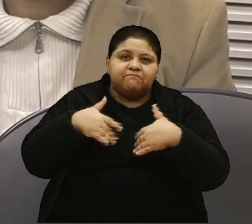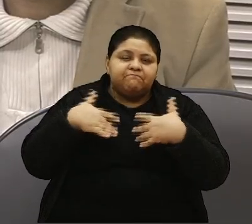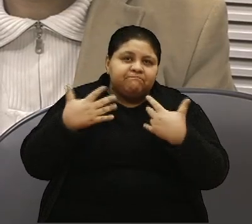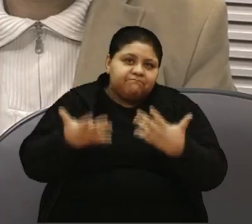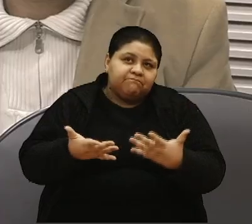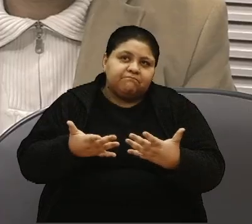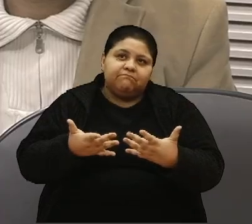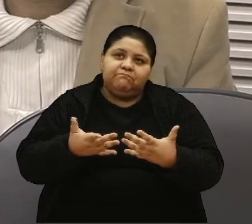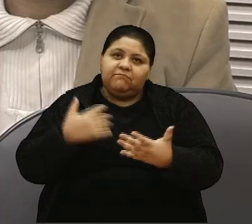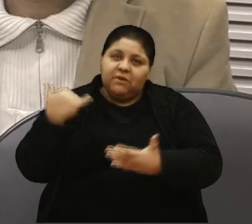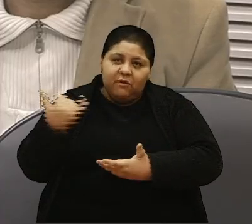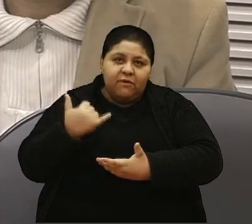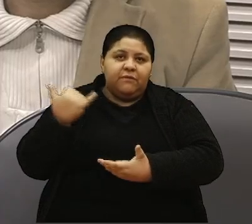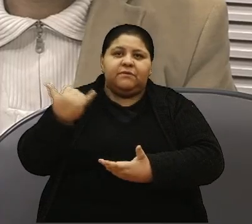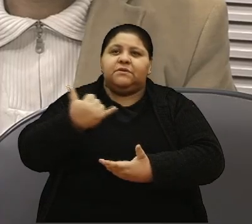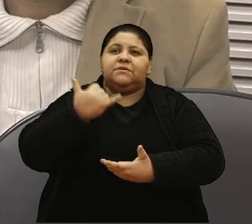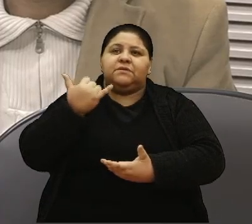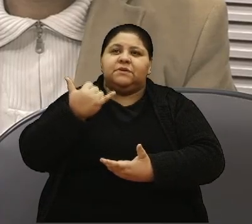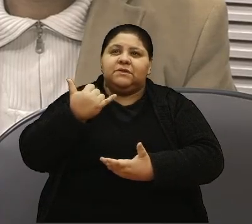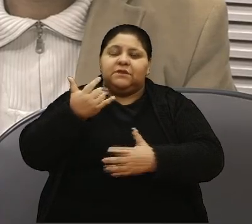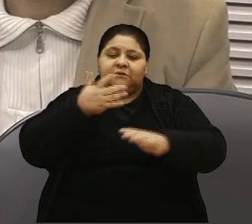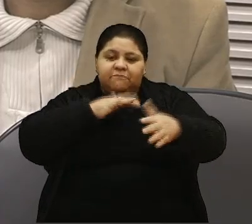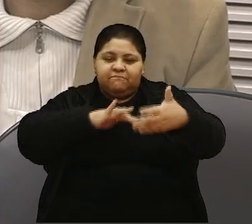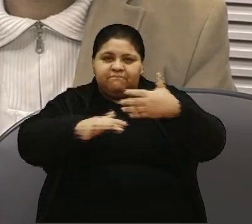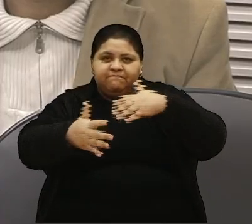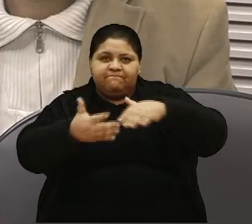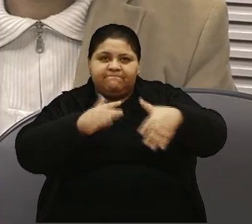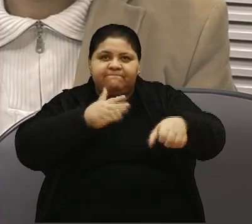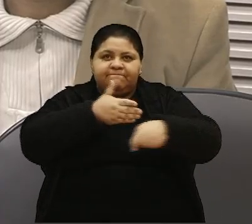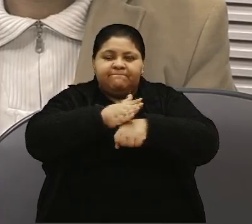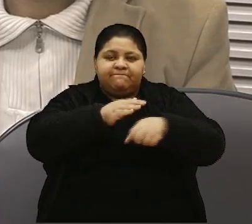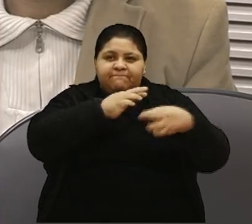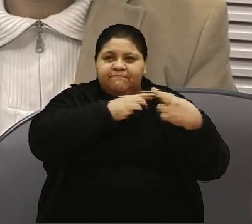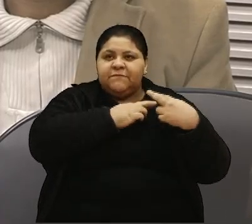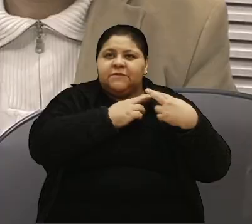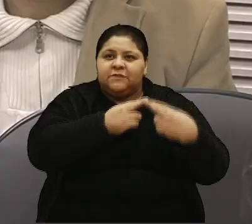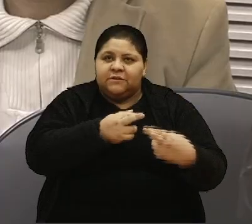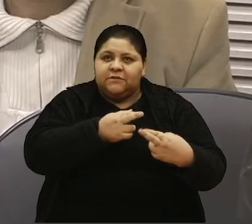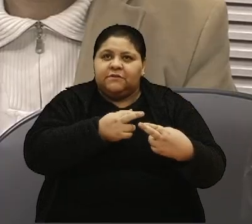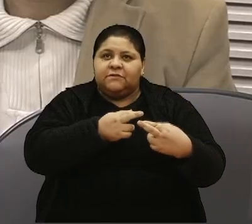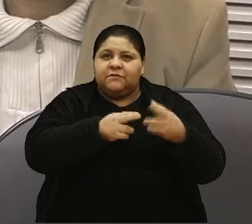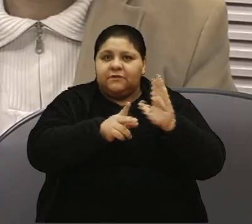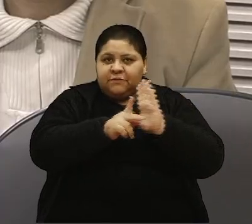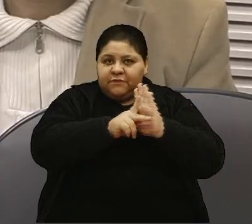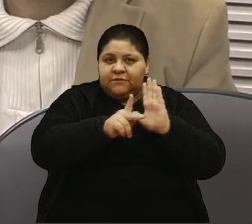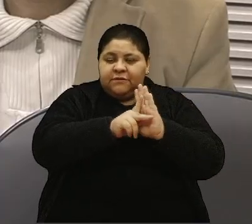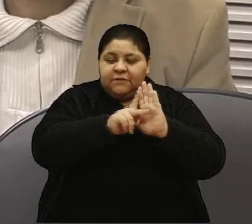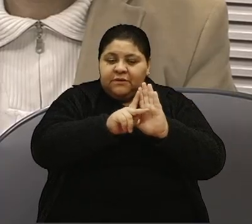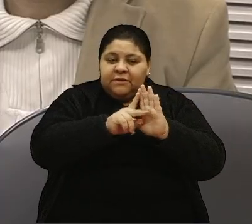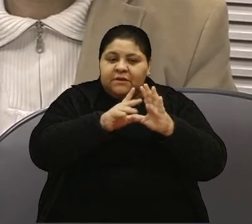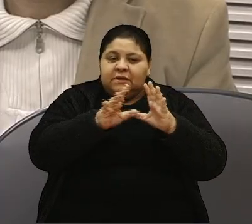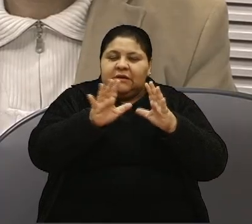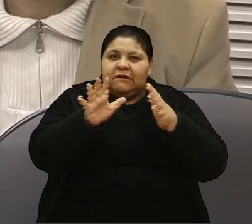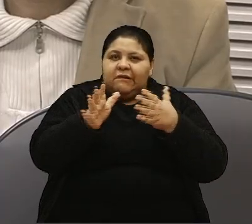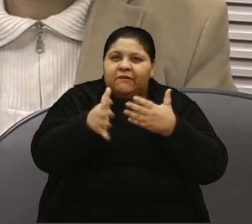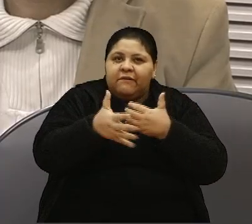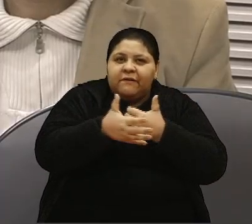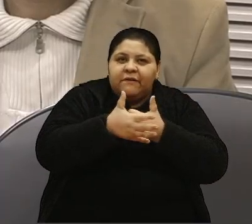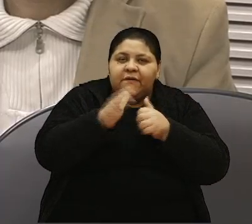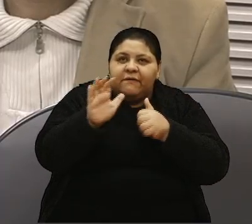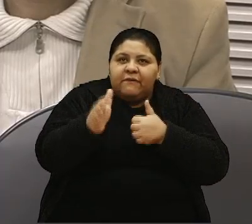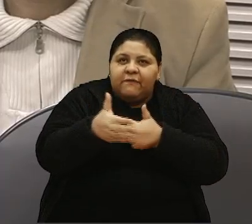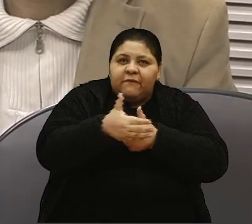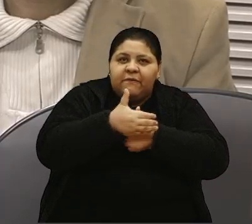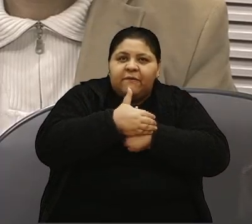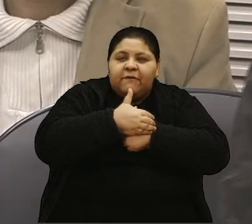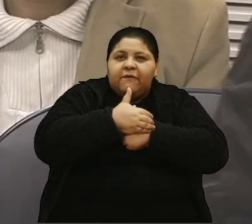é fundamental essa empatia, envolvimento, responsabilidade e projetos que acolham e façam essa